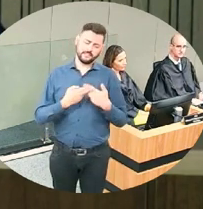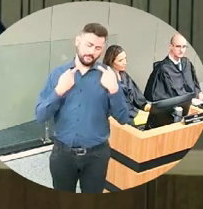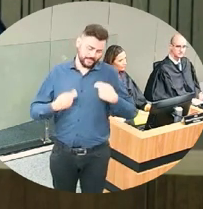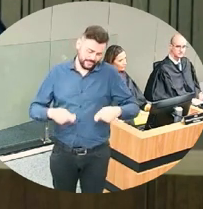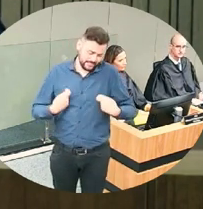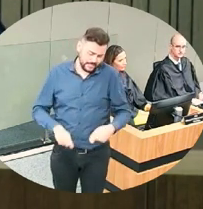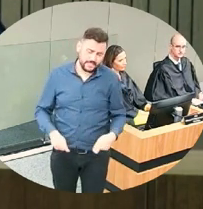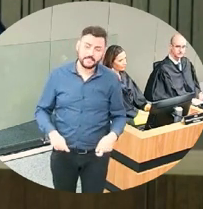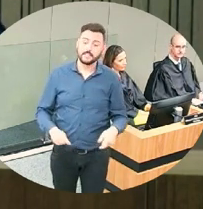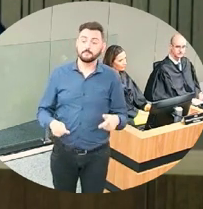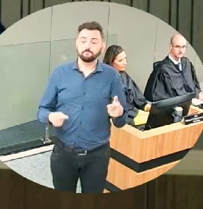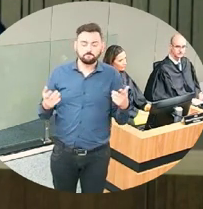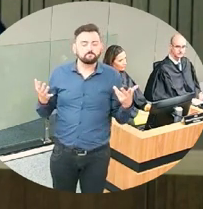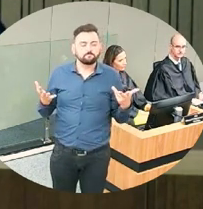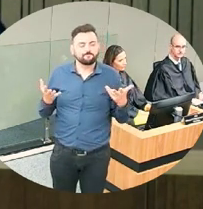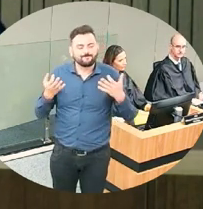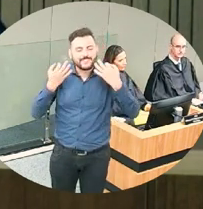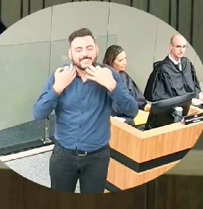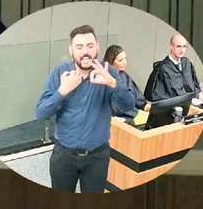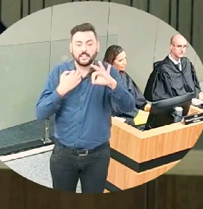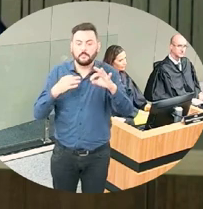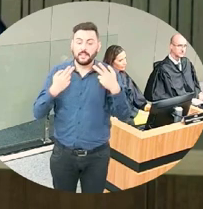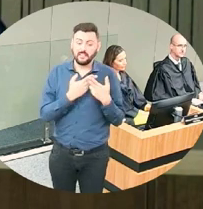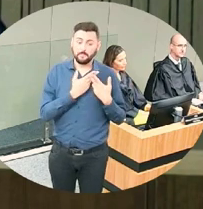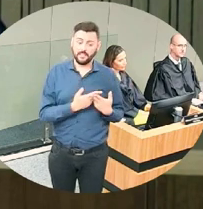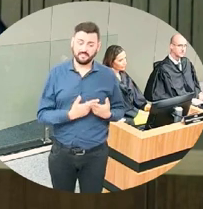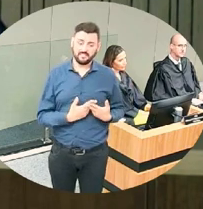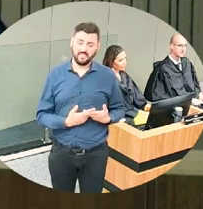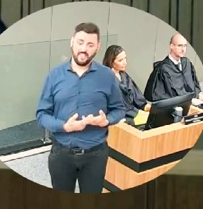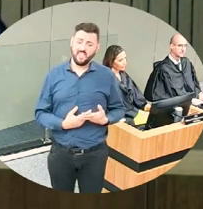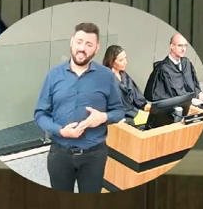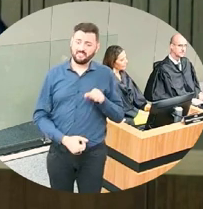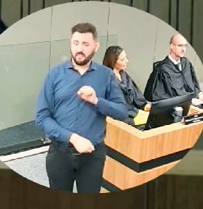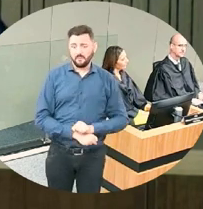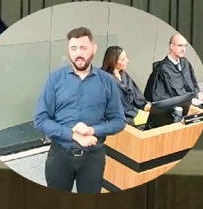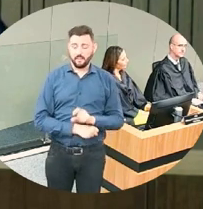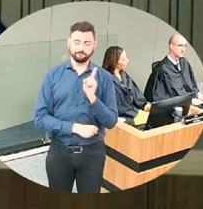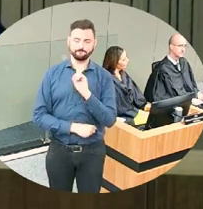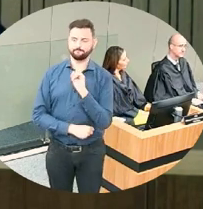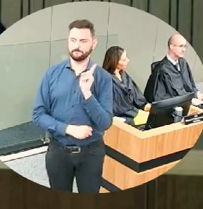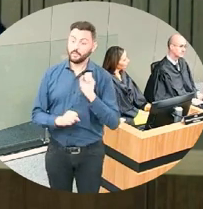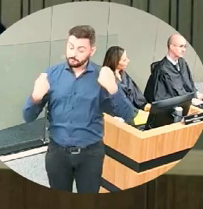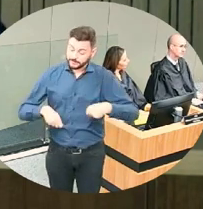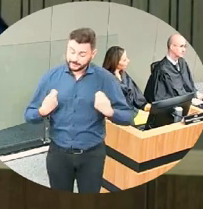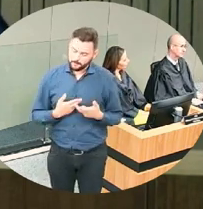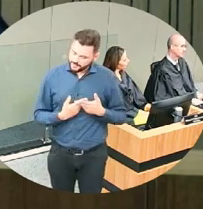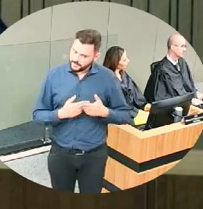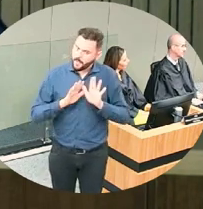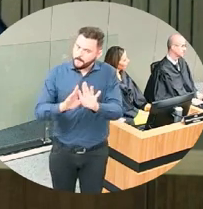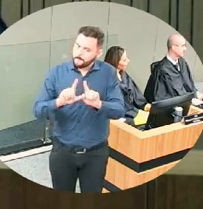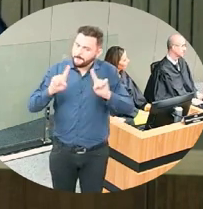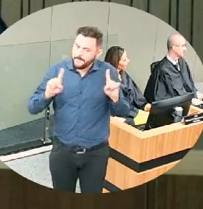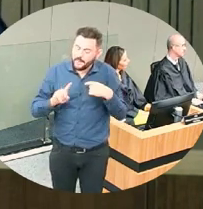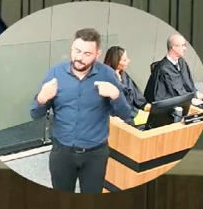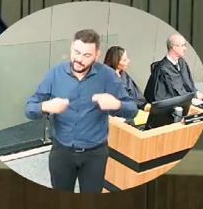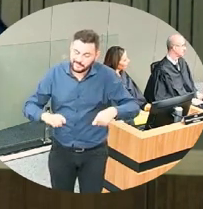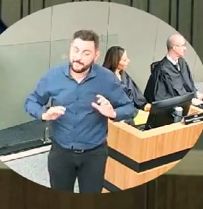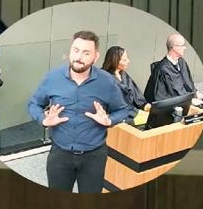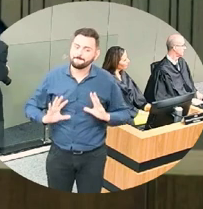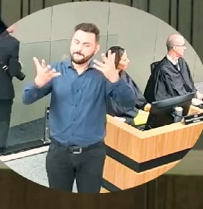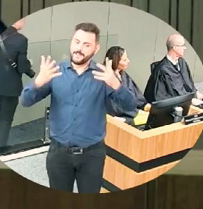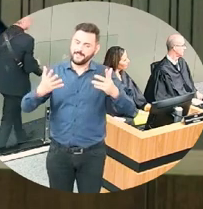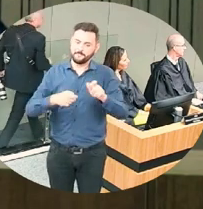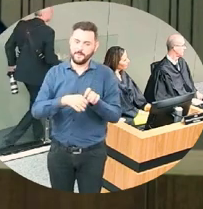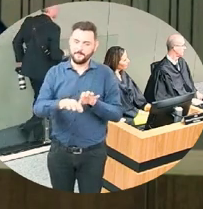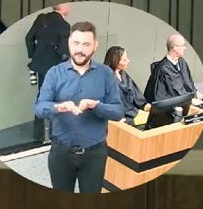podem ser paralisantes ultrapassada Mais uma fase deixa-se um pouco de você e leva-se consigo muito da